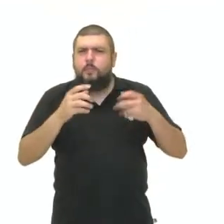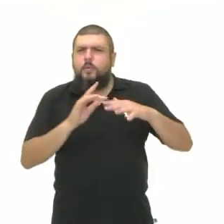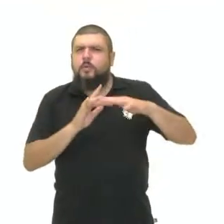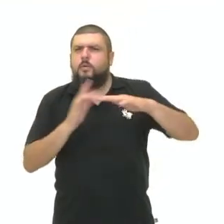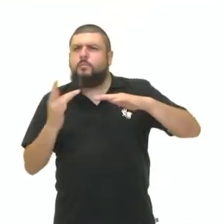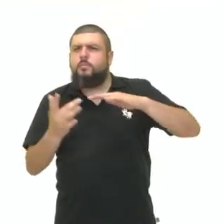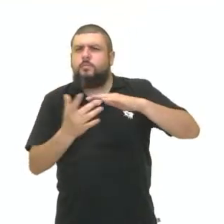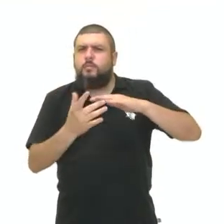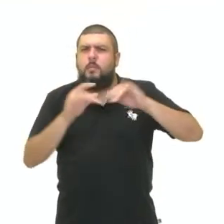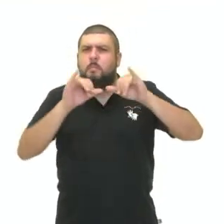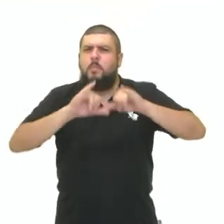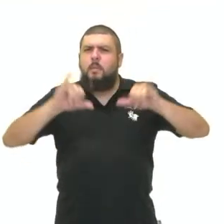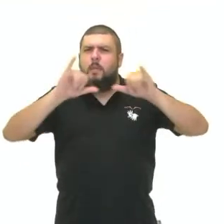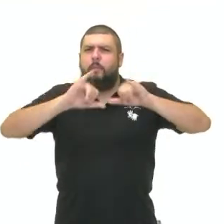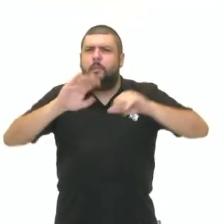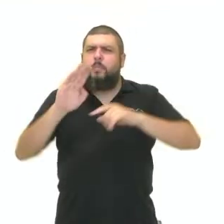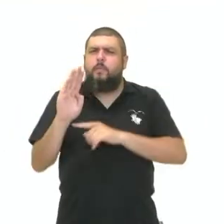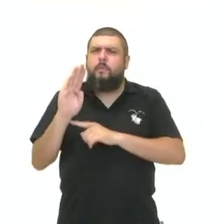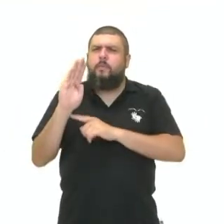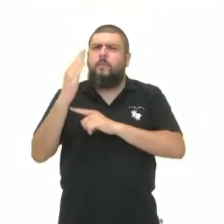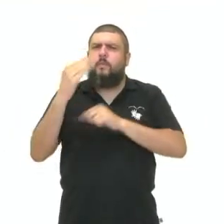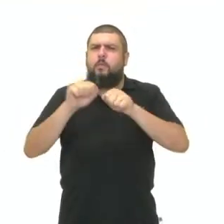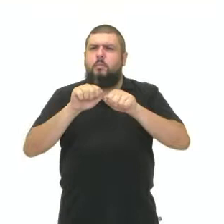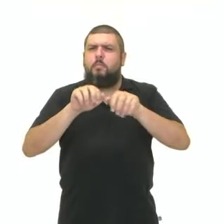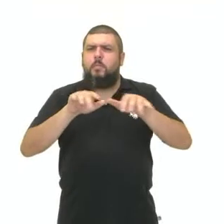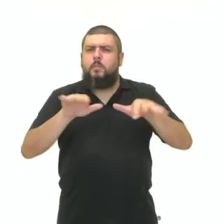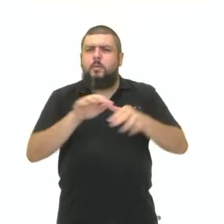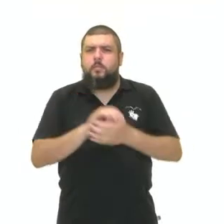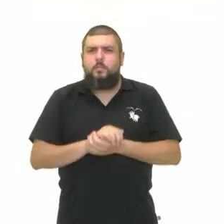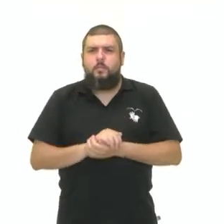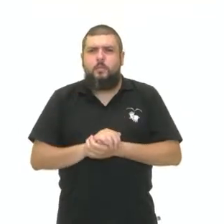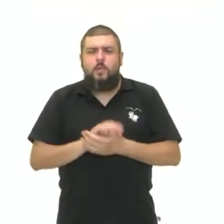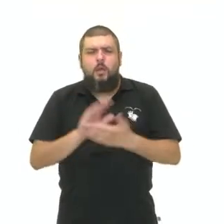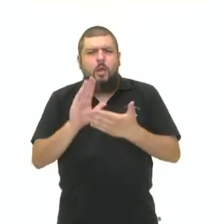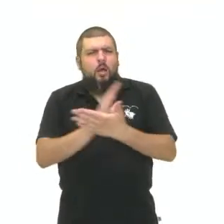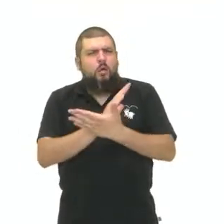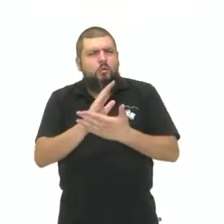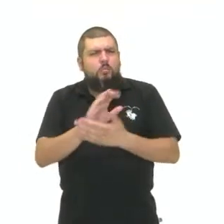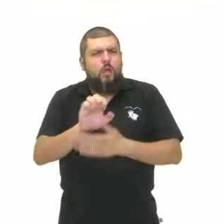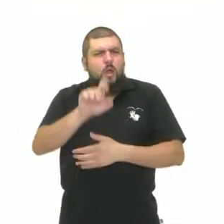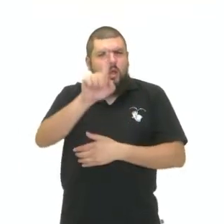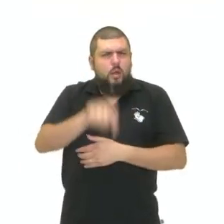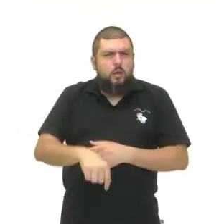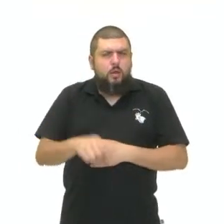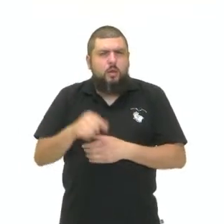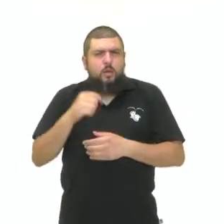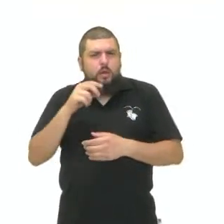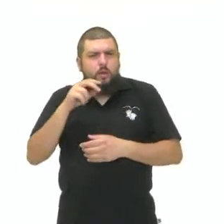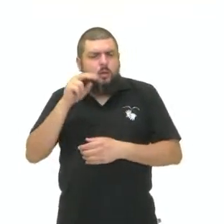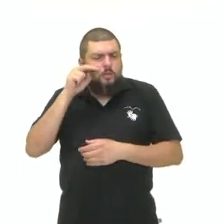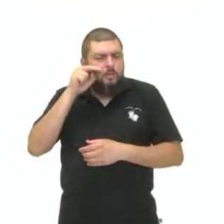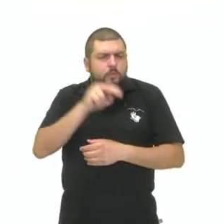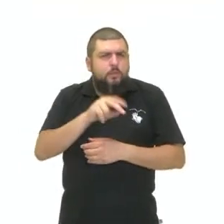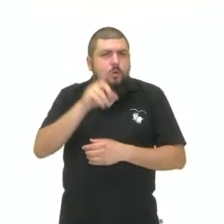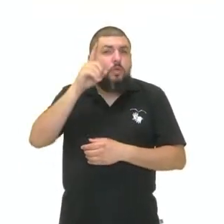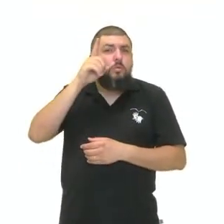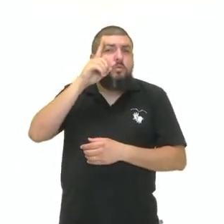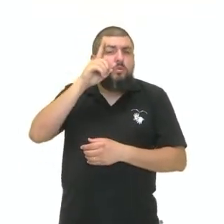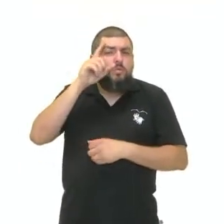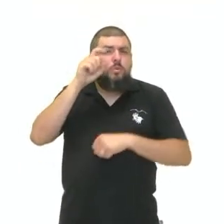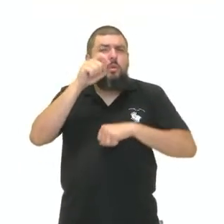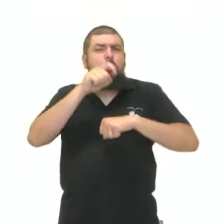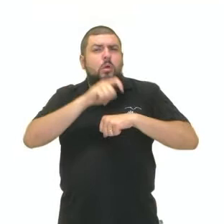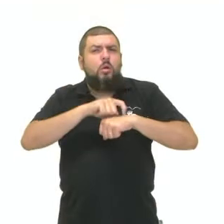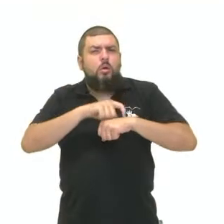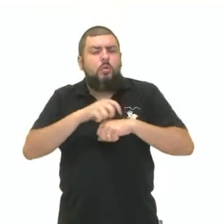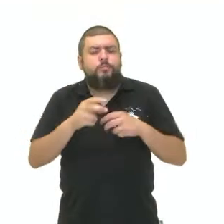nas redes sociais. Algumas são notícias velhas. Quando vamos checar as datas e horários, vemos que